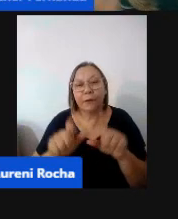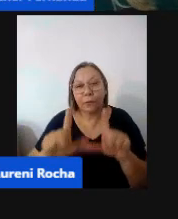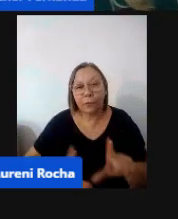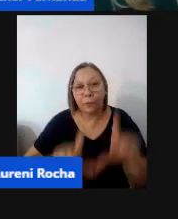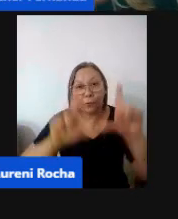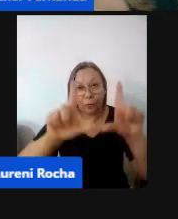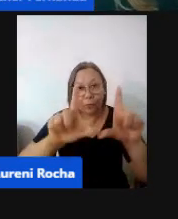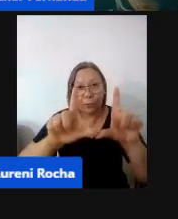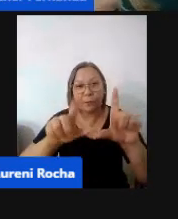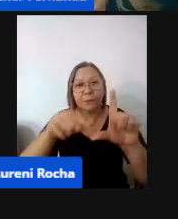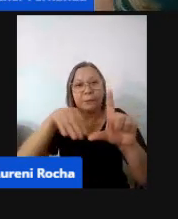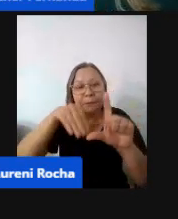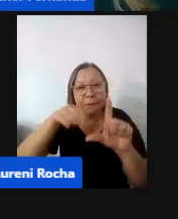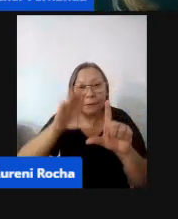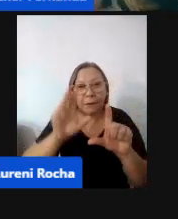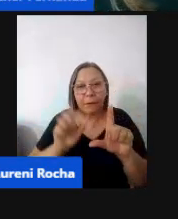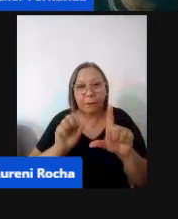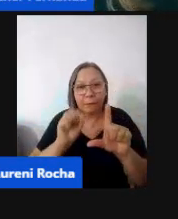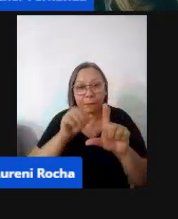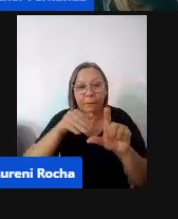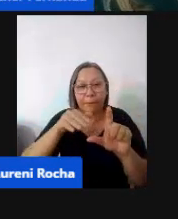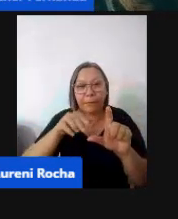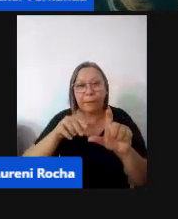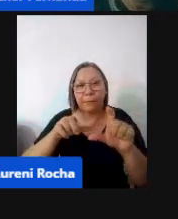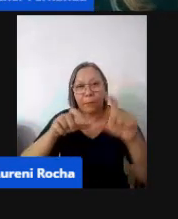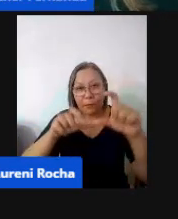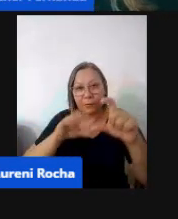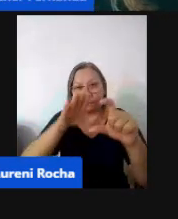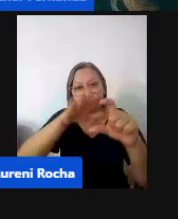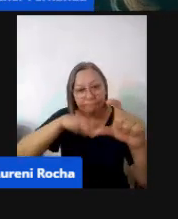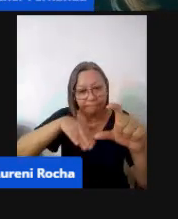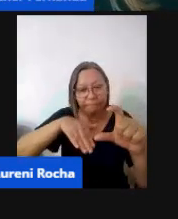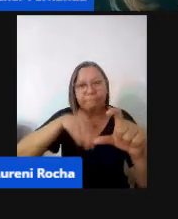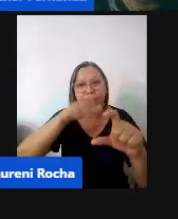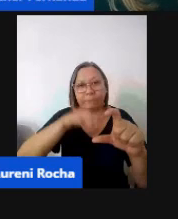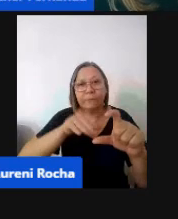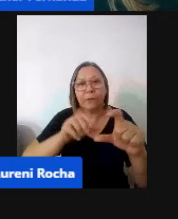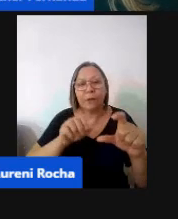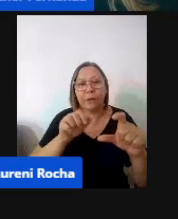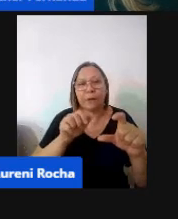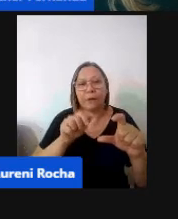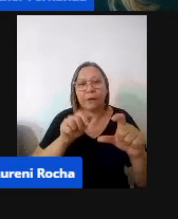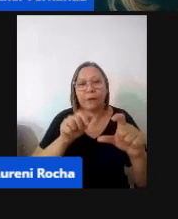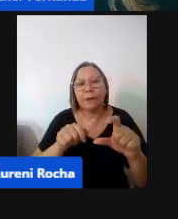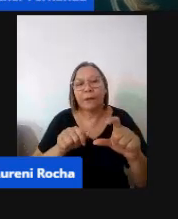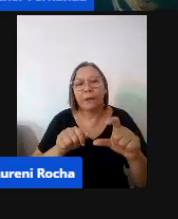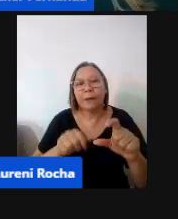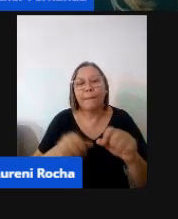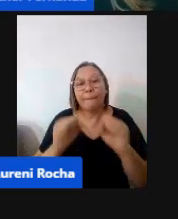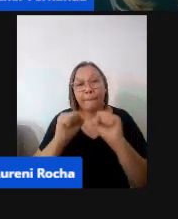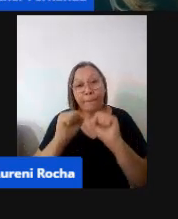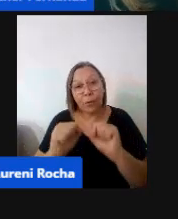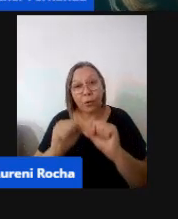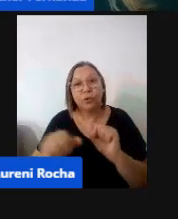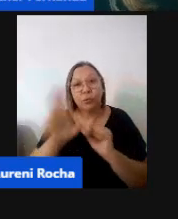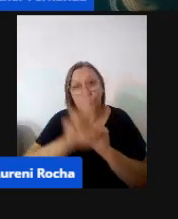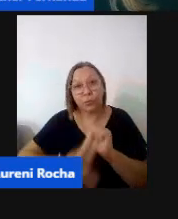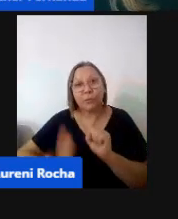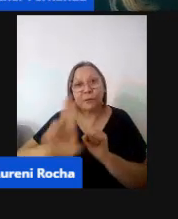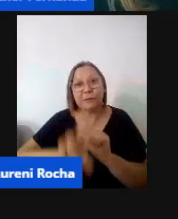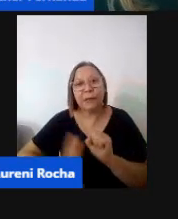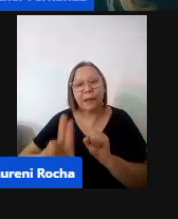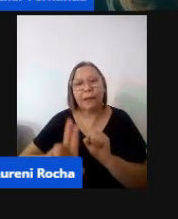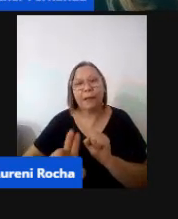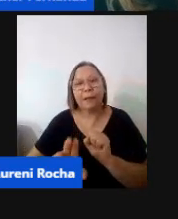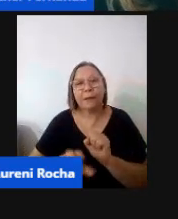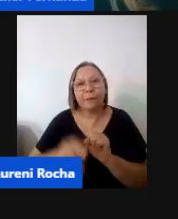acesso, ou seja, ele pode utilizar pelo celular, se ele tiver essa funcionalidade, mas também na própria imagem aqui do QR Code, você